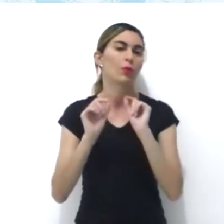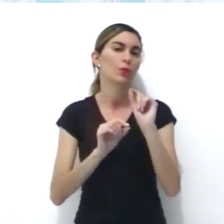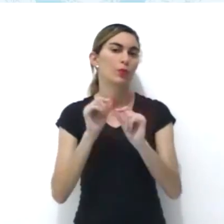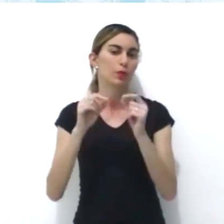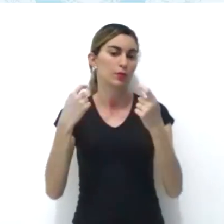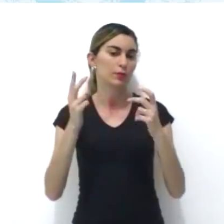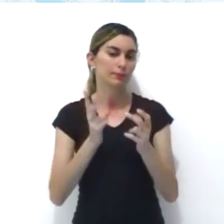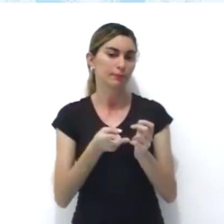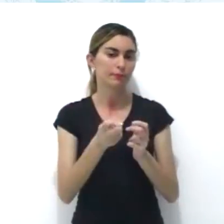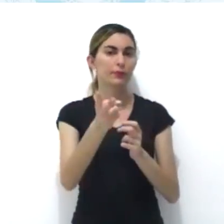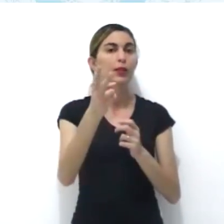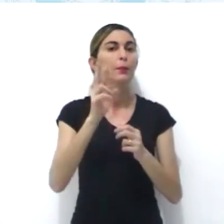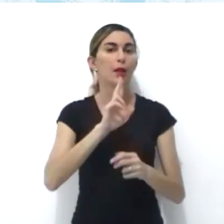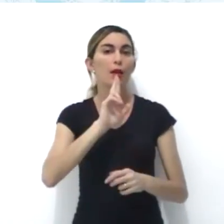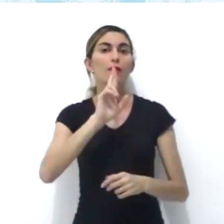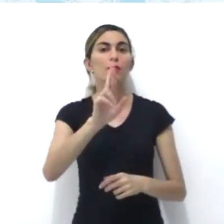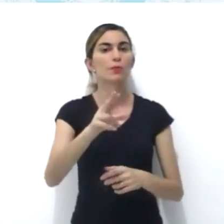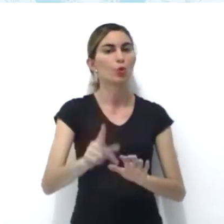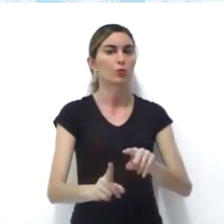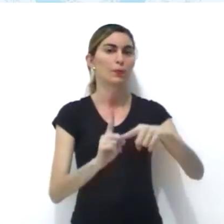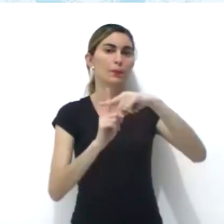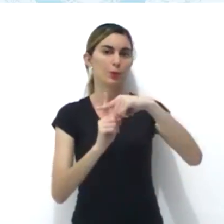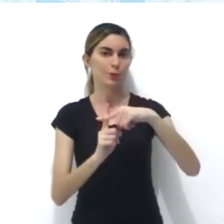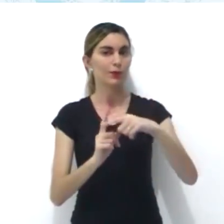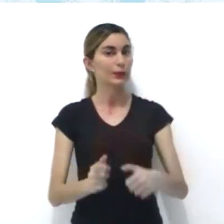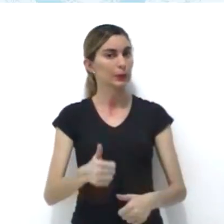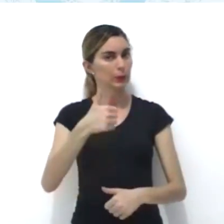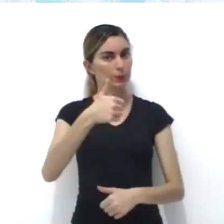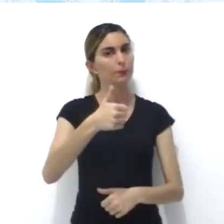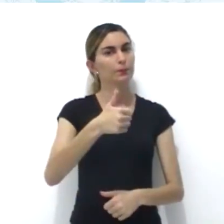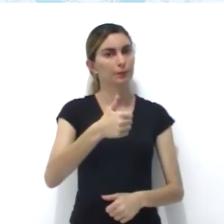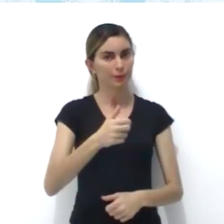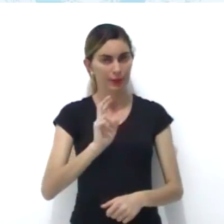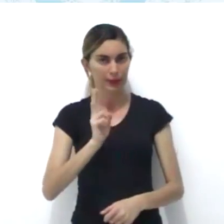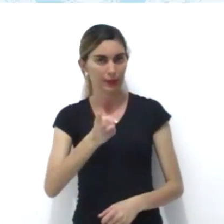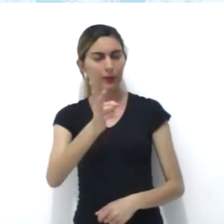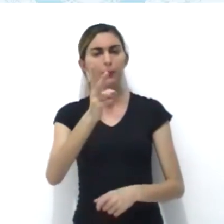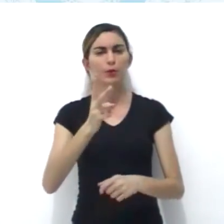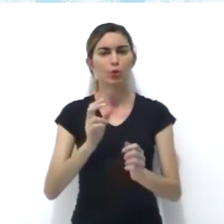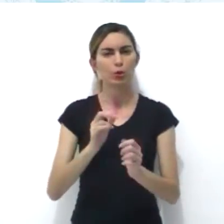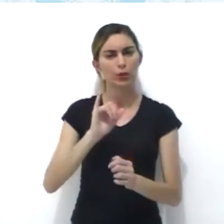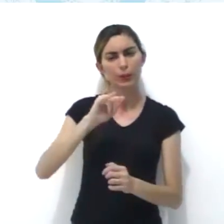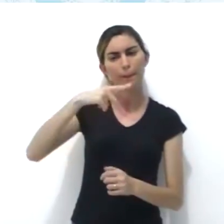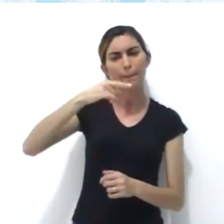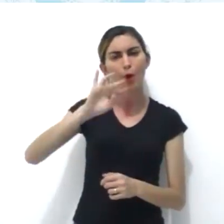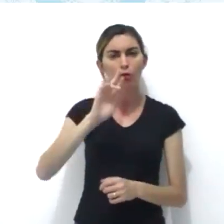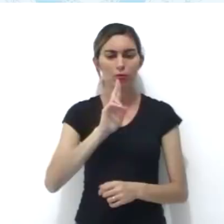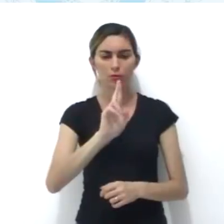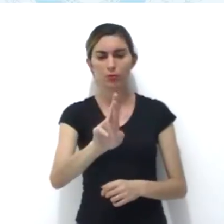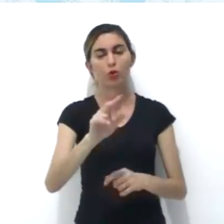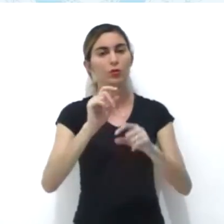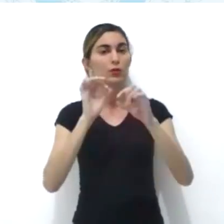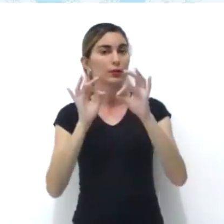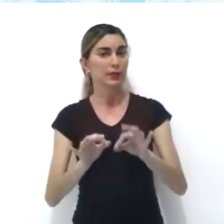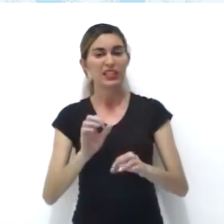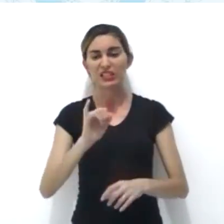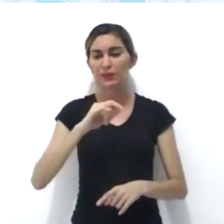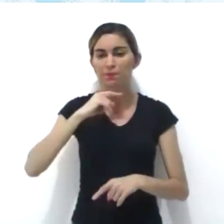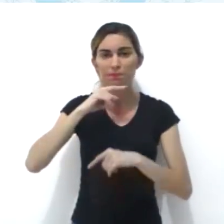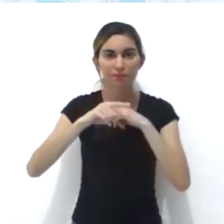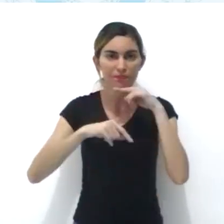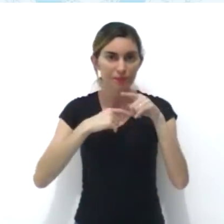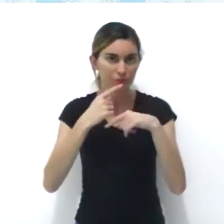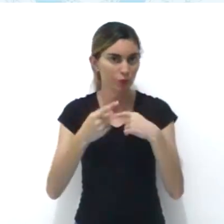fazer ciência, a gente sempre espera um resultado positivo. A gente sempre espera que a nossa hipótese dê certo, mas